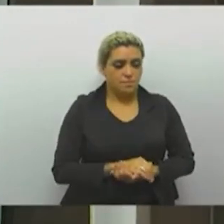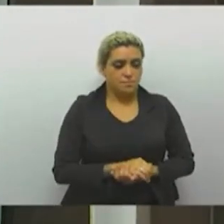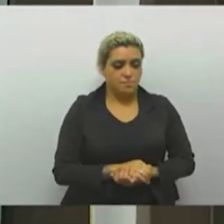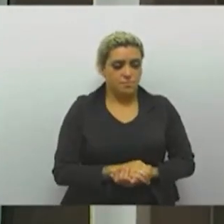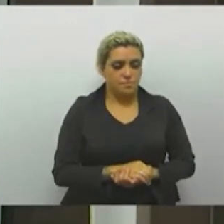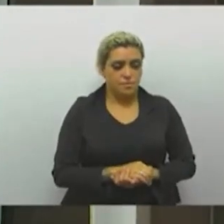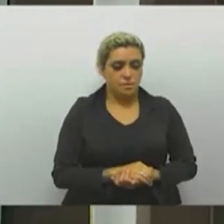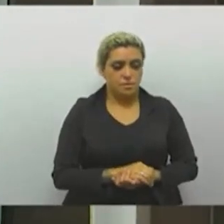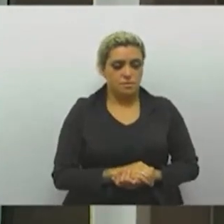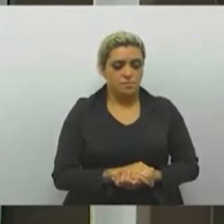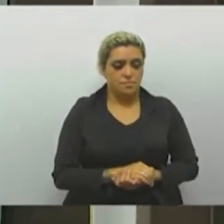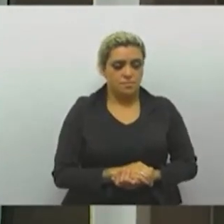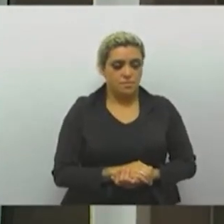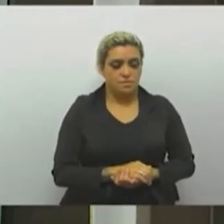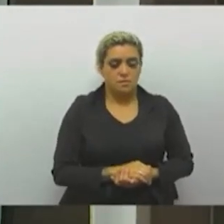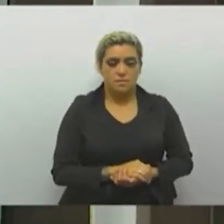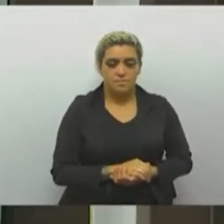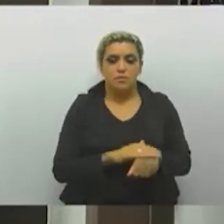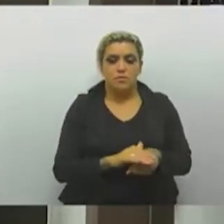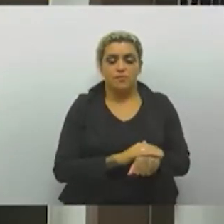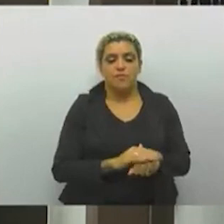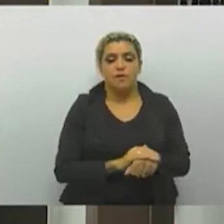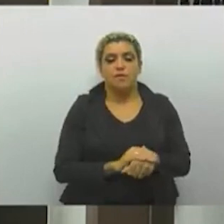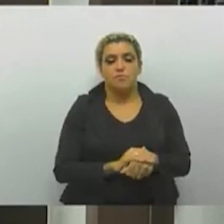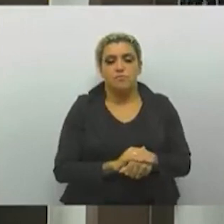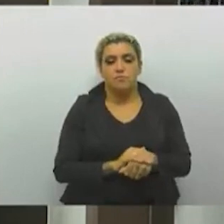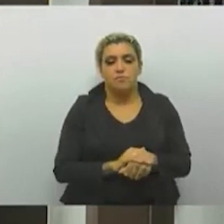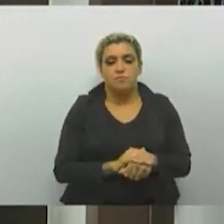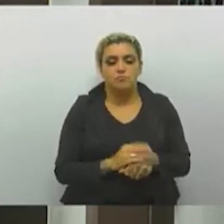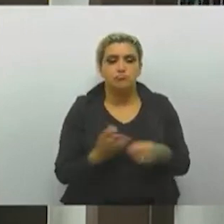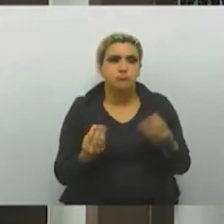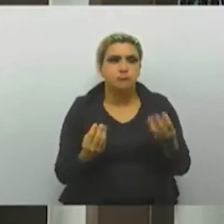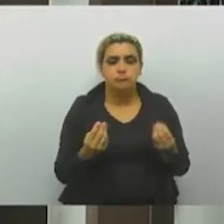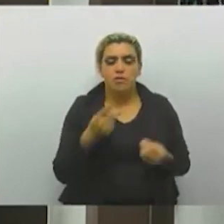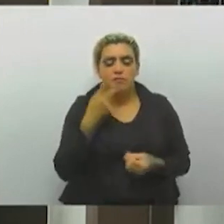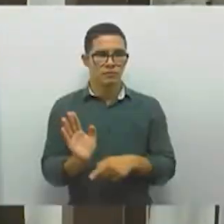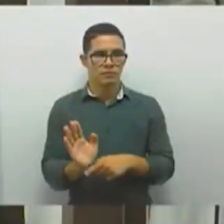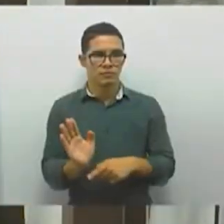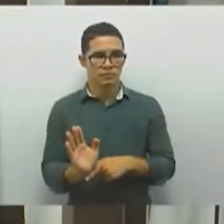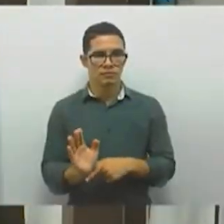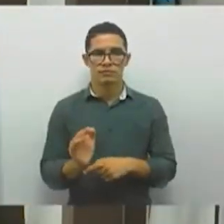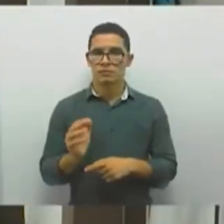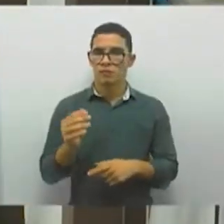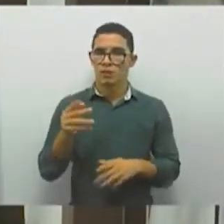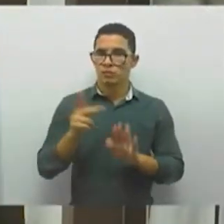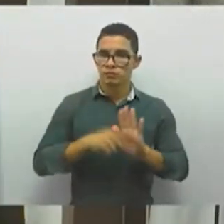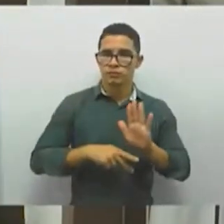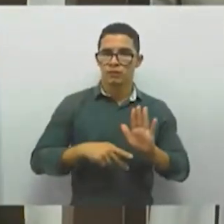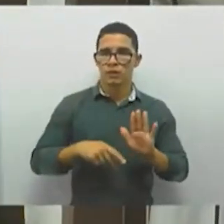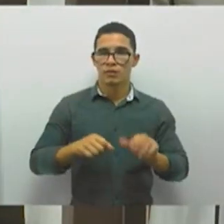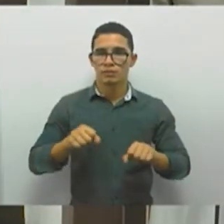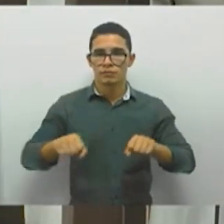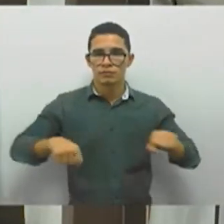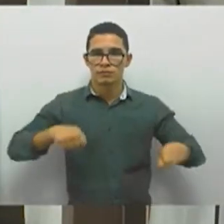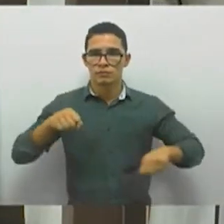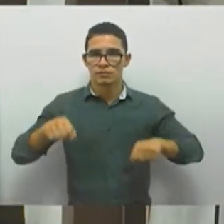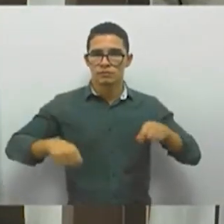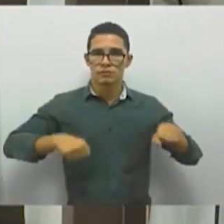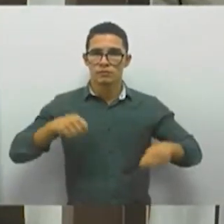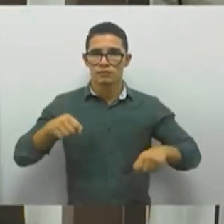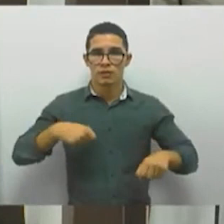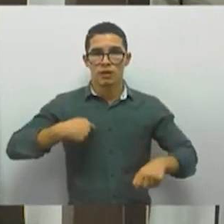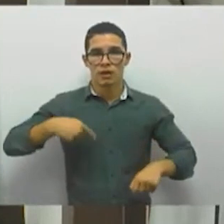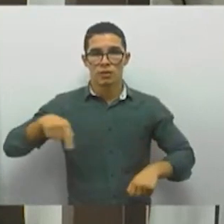outros vereadores subiram à Tribuna para apresentar sugestões ao executivo ali na ciclovia do bairro da da